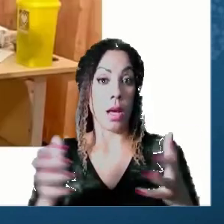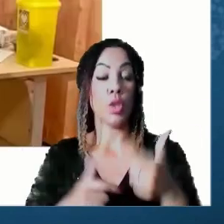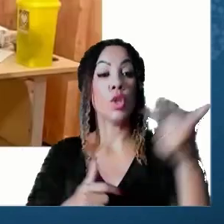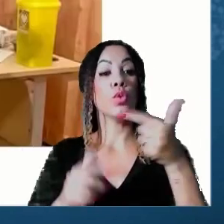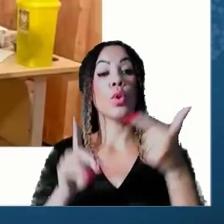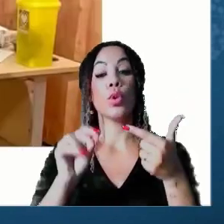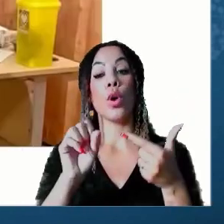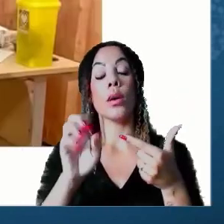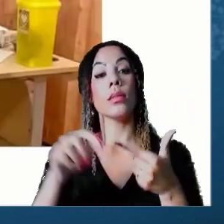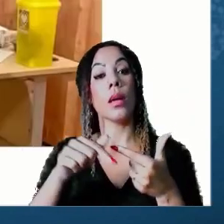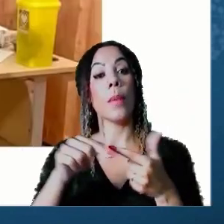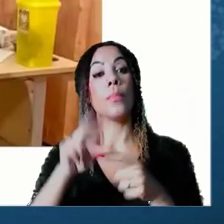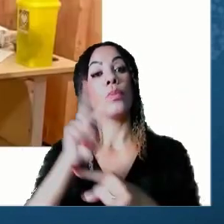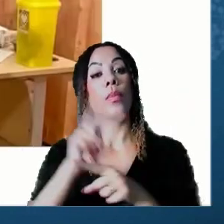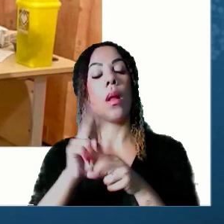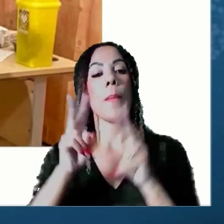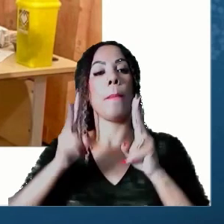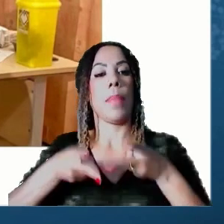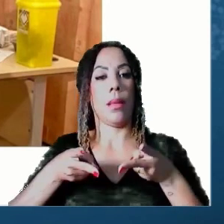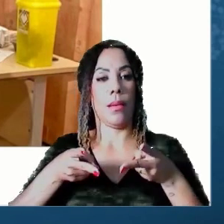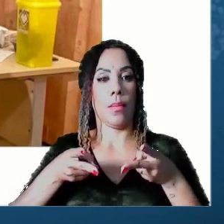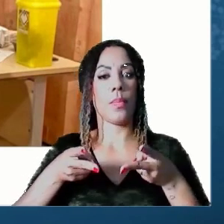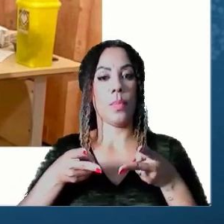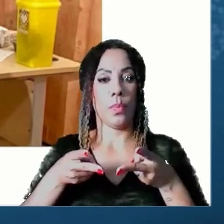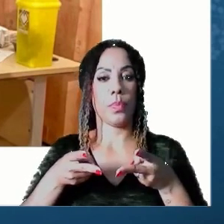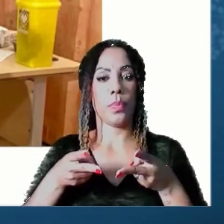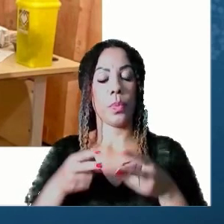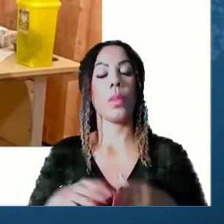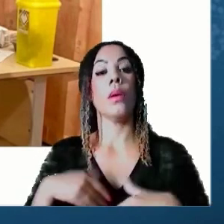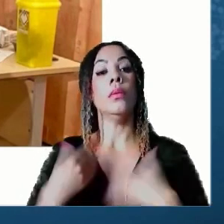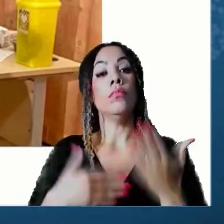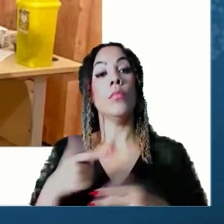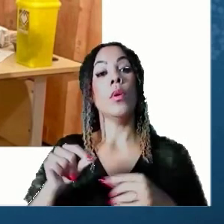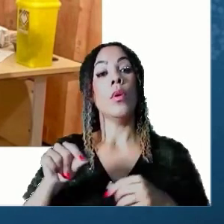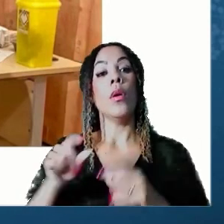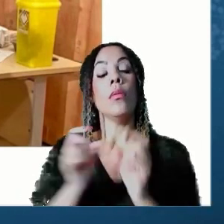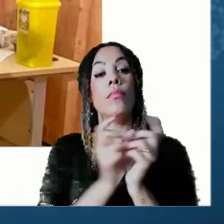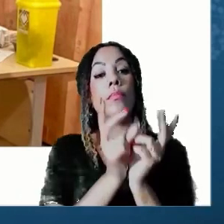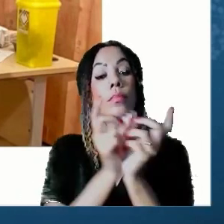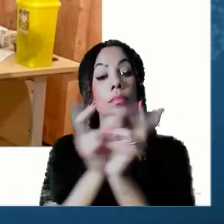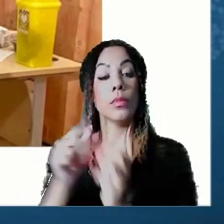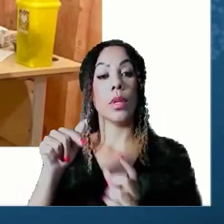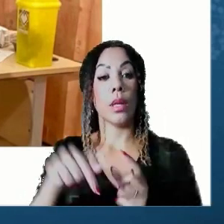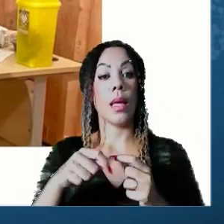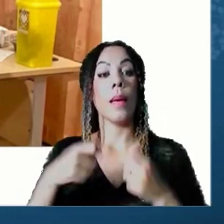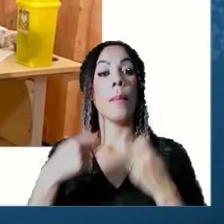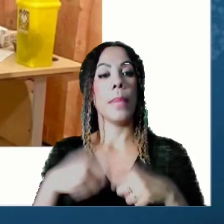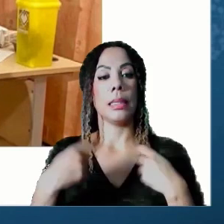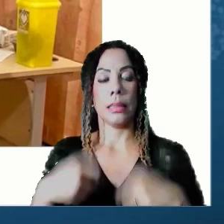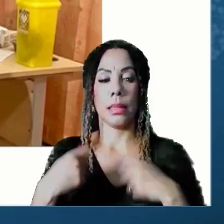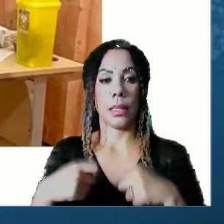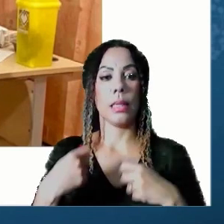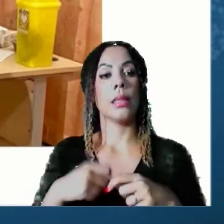essa proteção fosse mantida. E o suprimento comercial dessas vacinas eram necessários